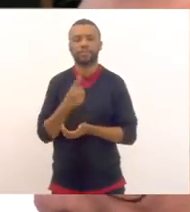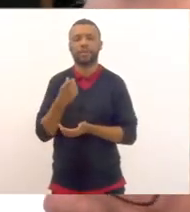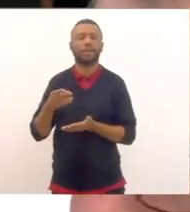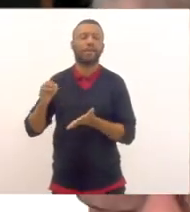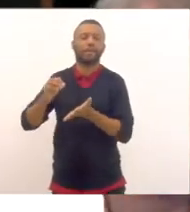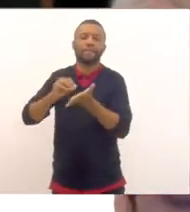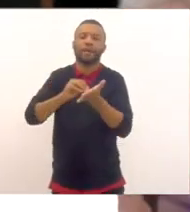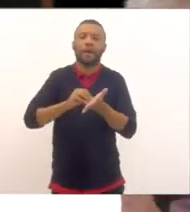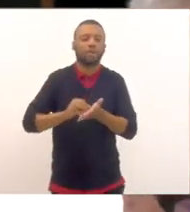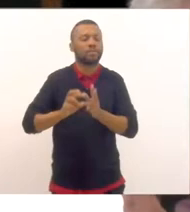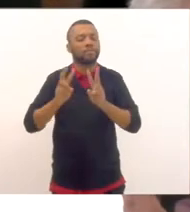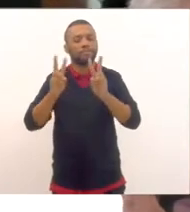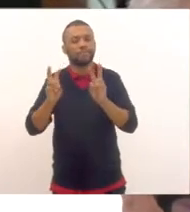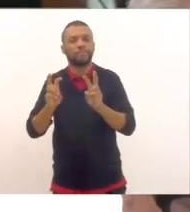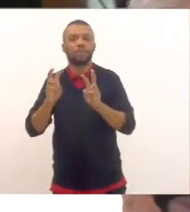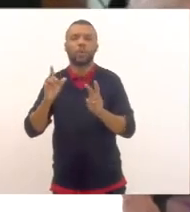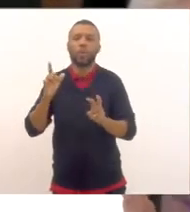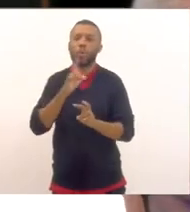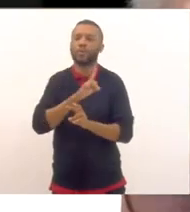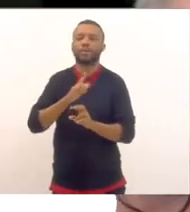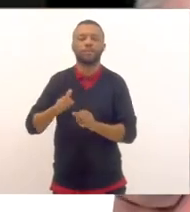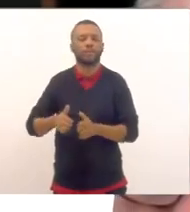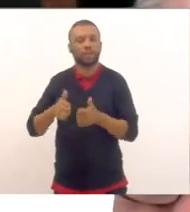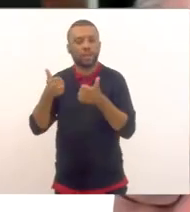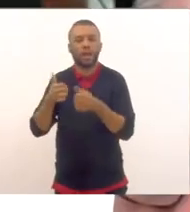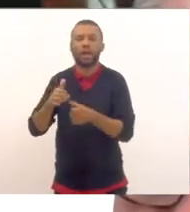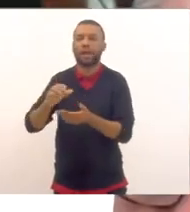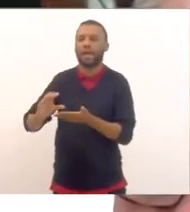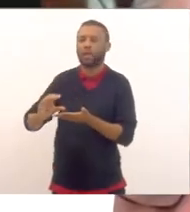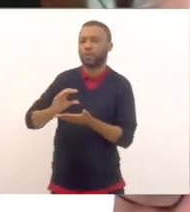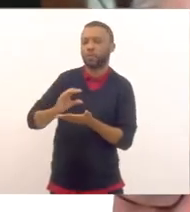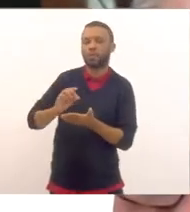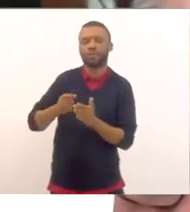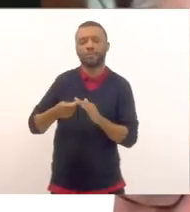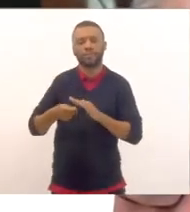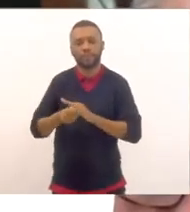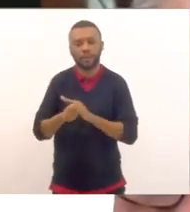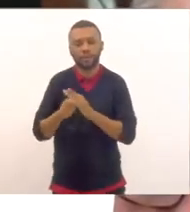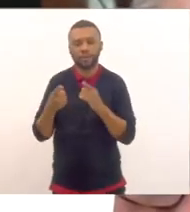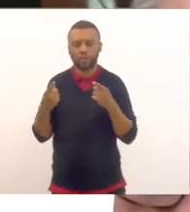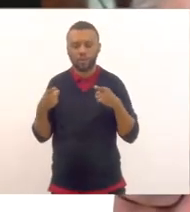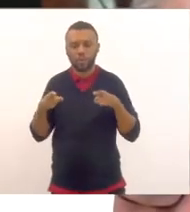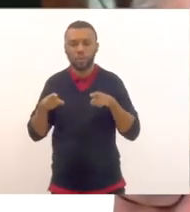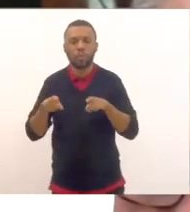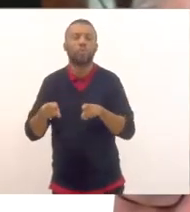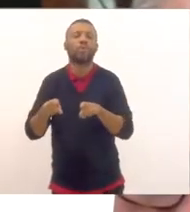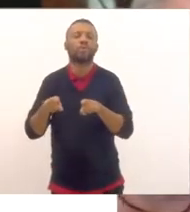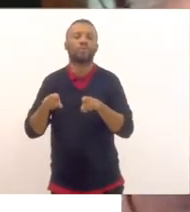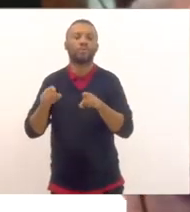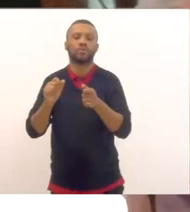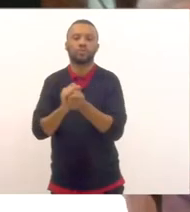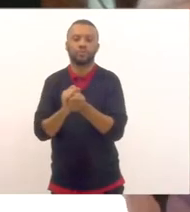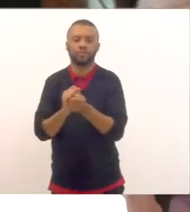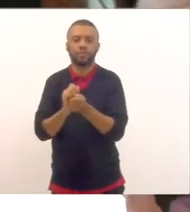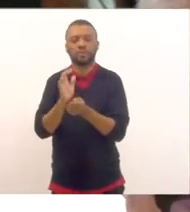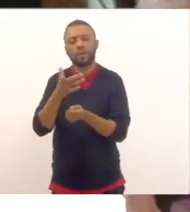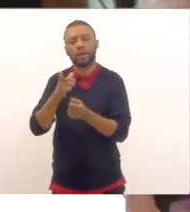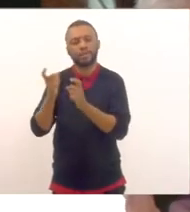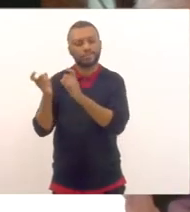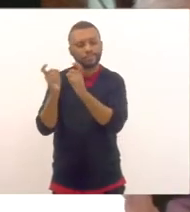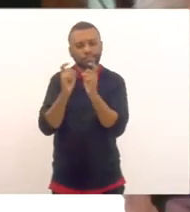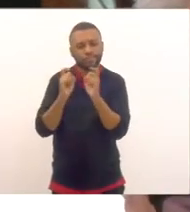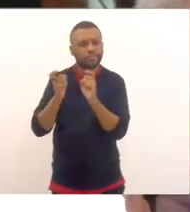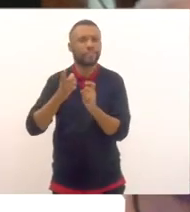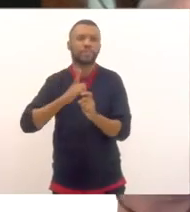está buscando em termos finais de conseguir melhorar aí recursos investimentos que estão andando em paralelo então assim já existem essas reuniões